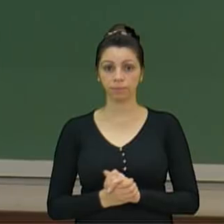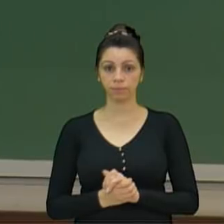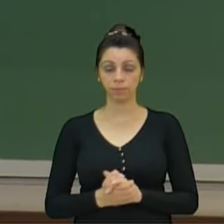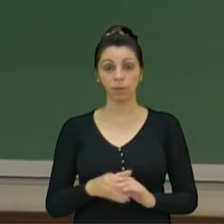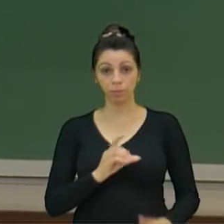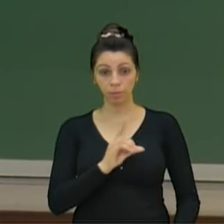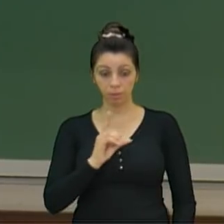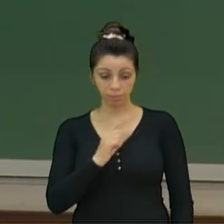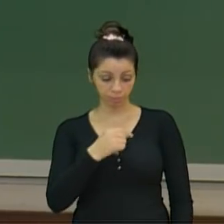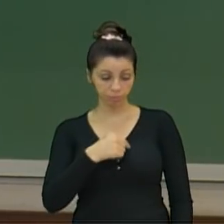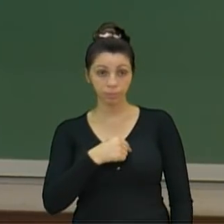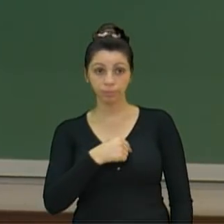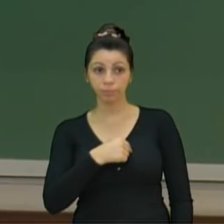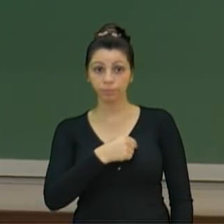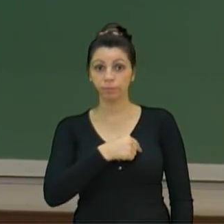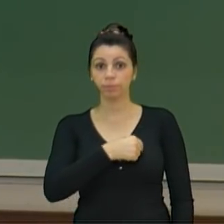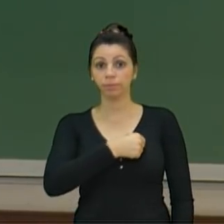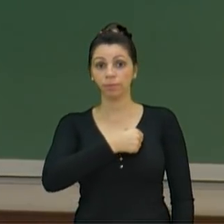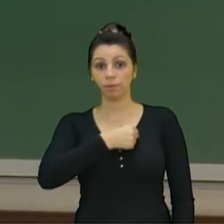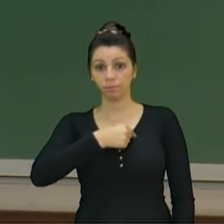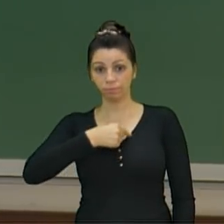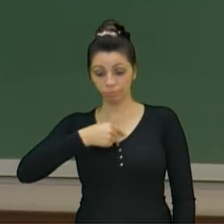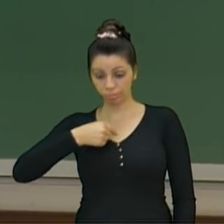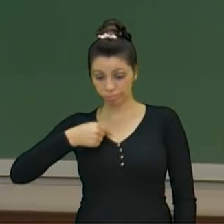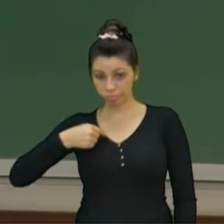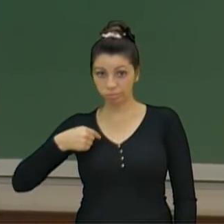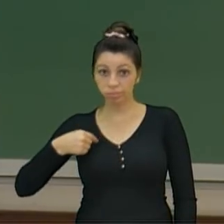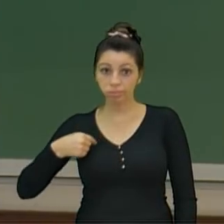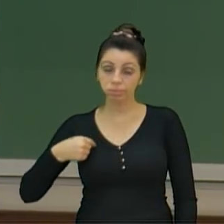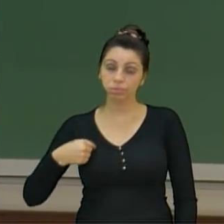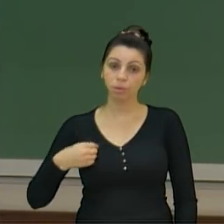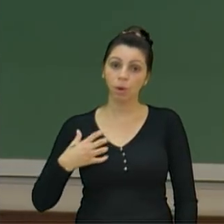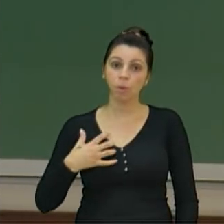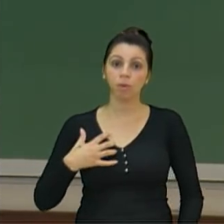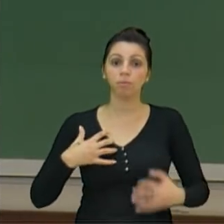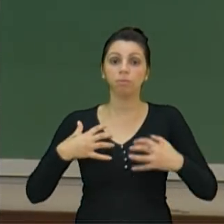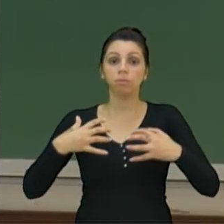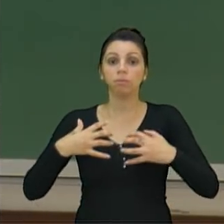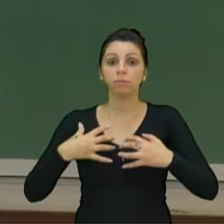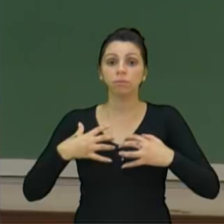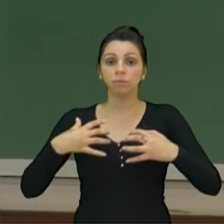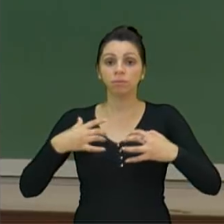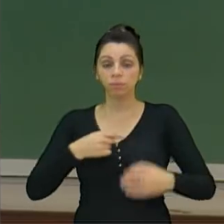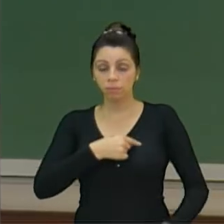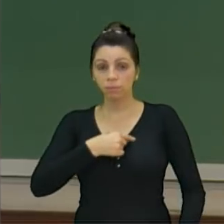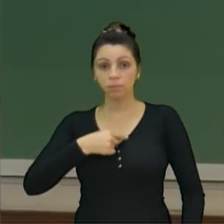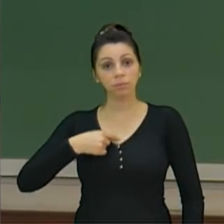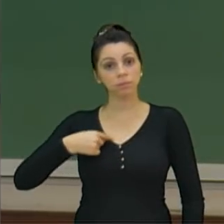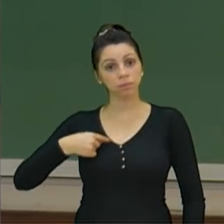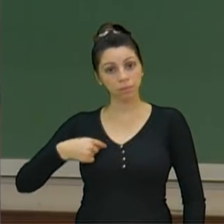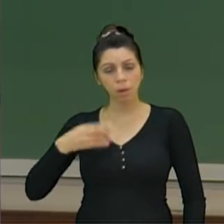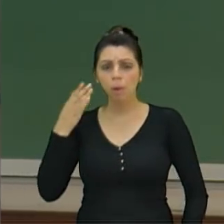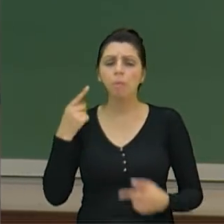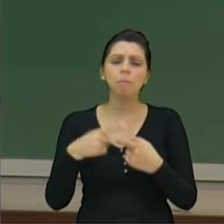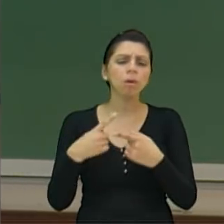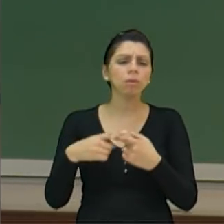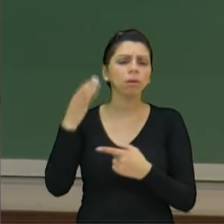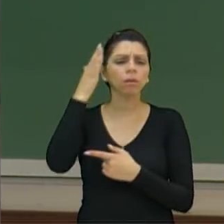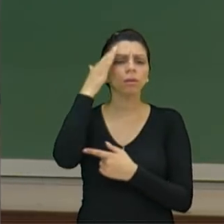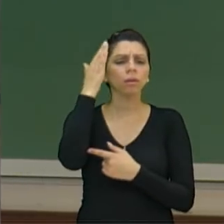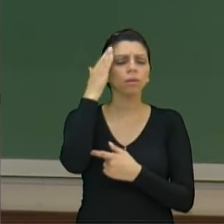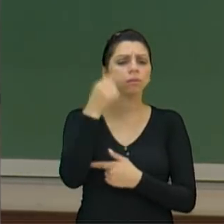coração, ele vai lá para os pulmões, tá? E por que ele vai para os pulmões? Será que você saberia me